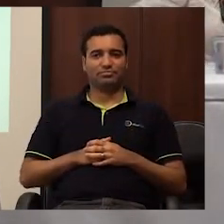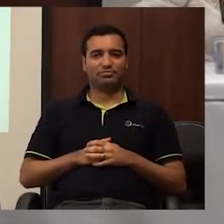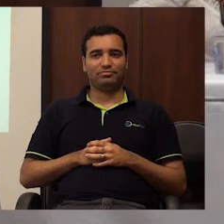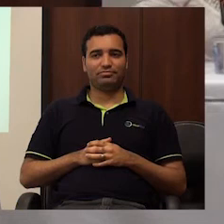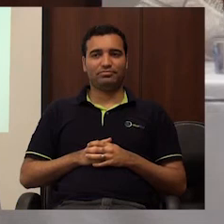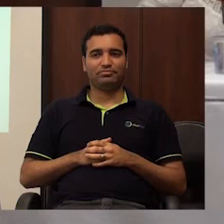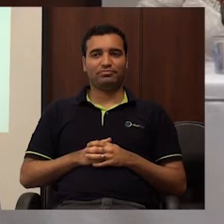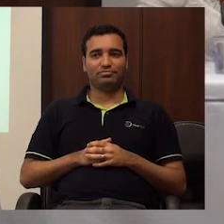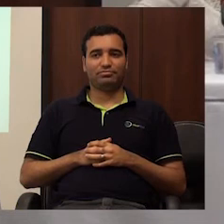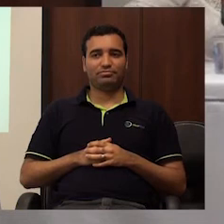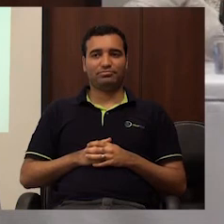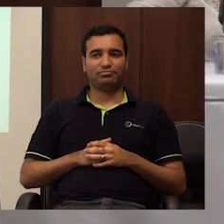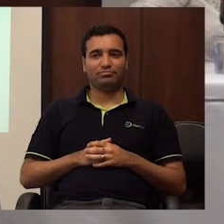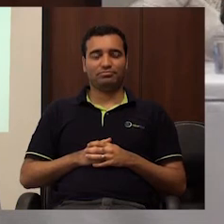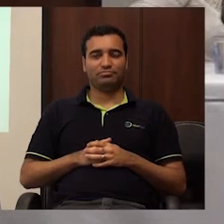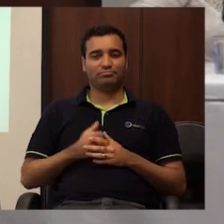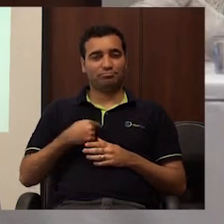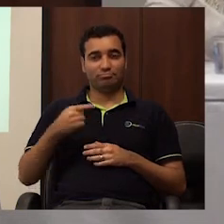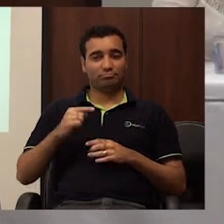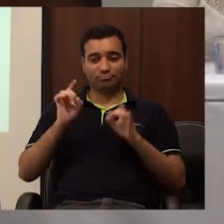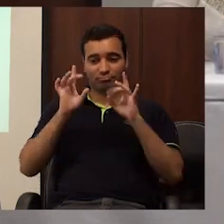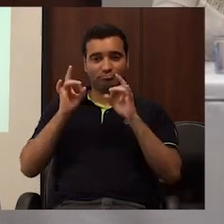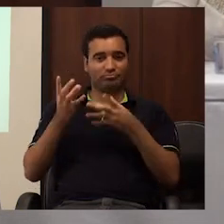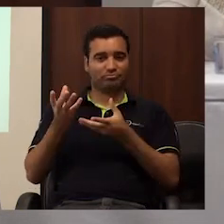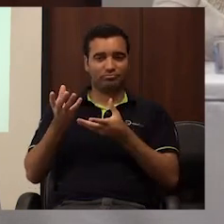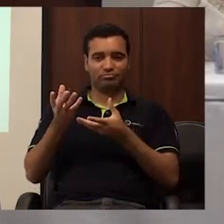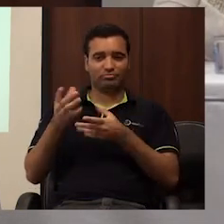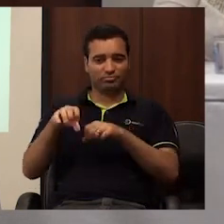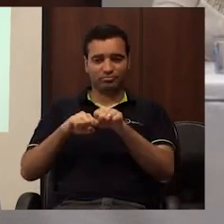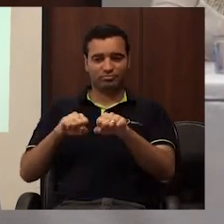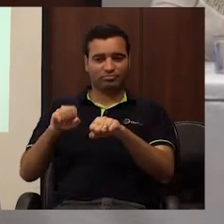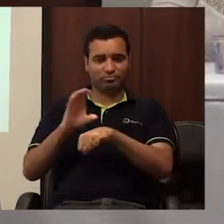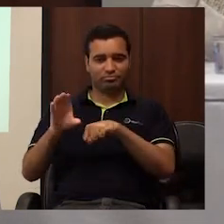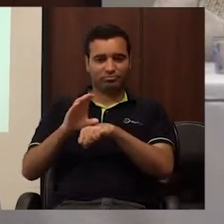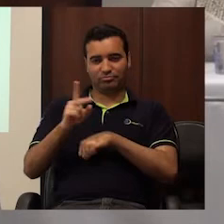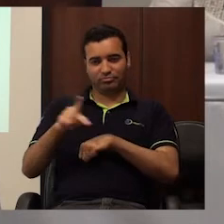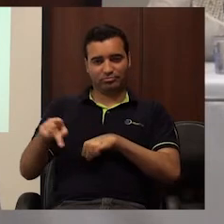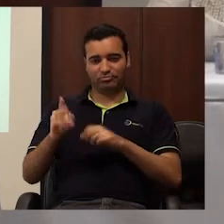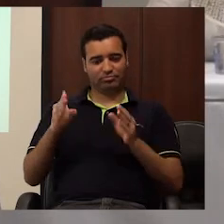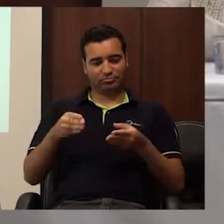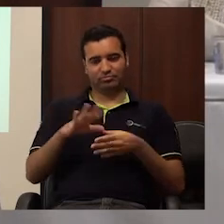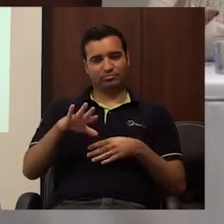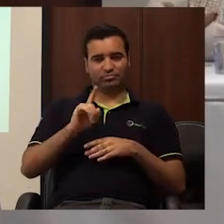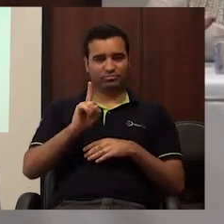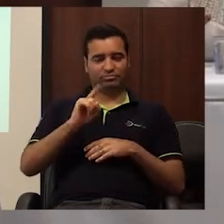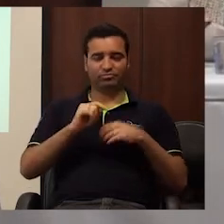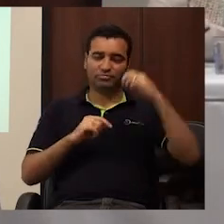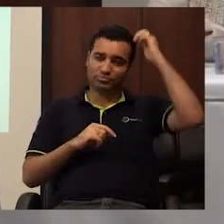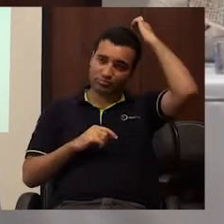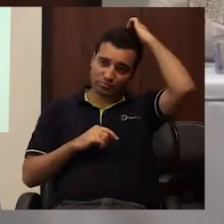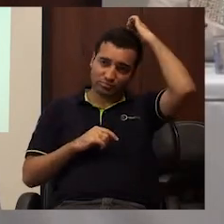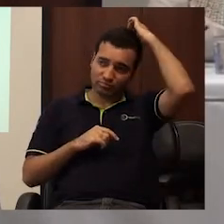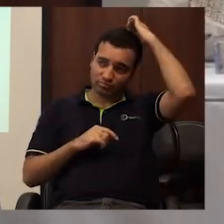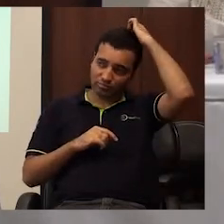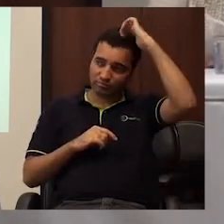Eu não sou especialista em formação de professores, já adianto para vocês, e eu vou falar